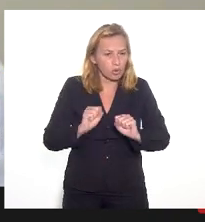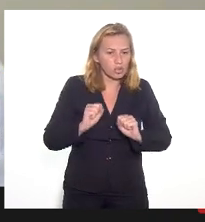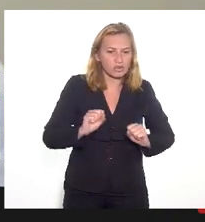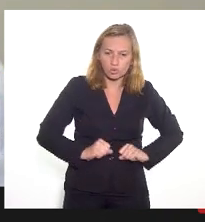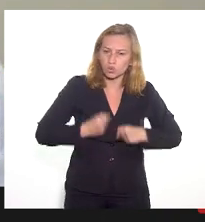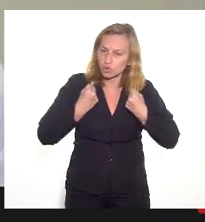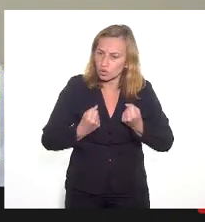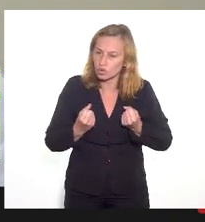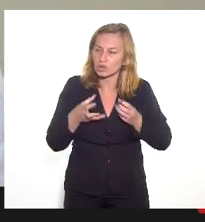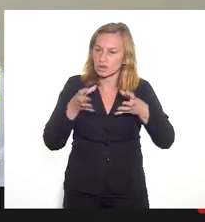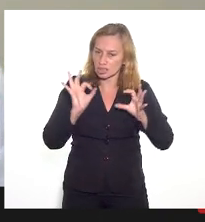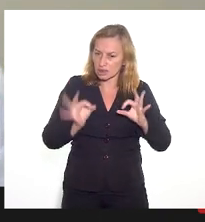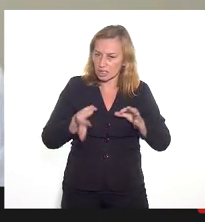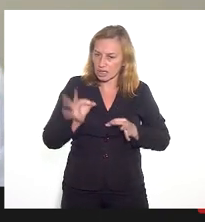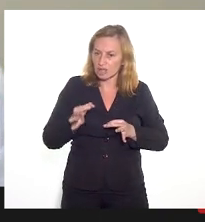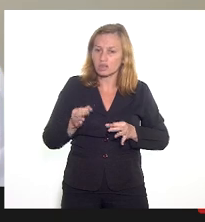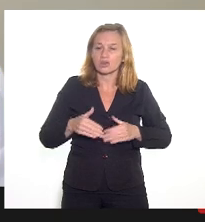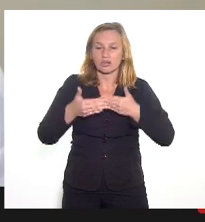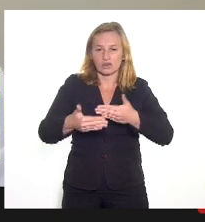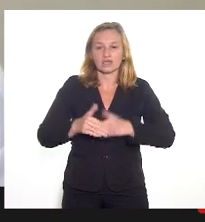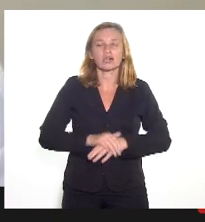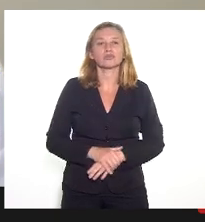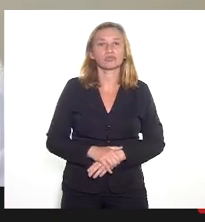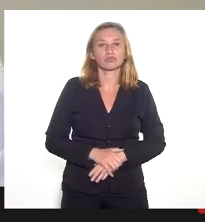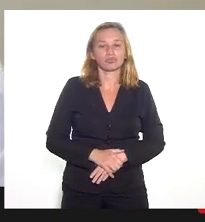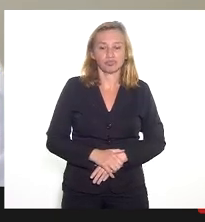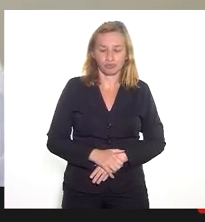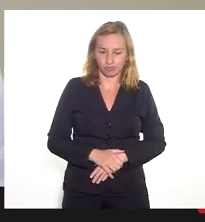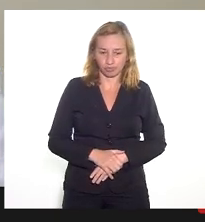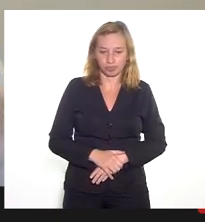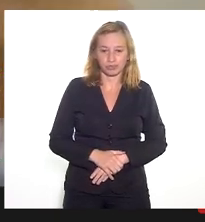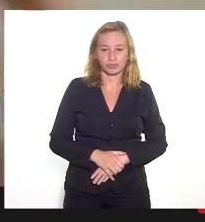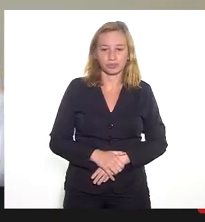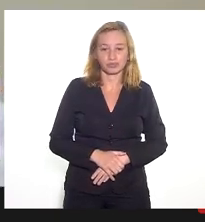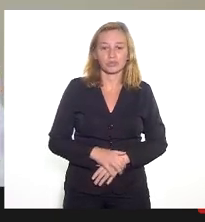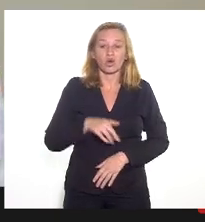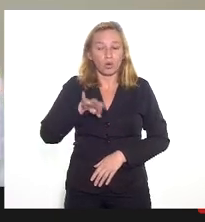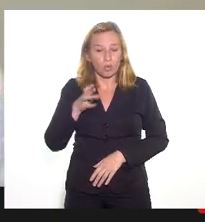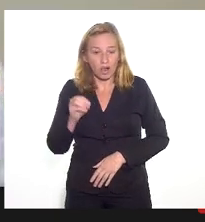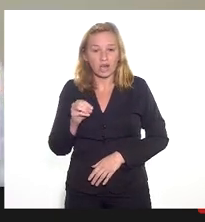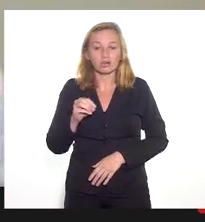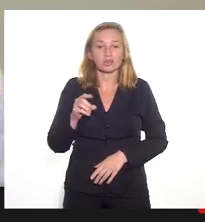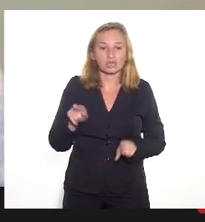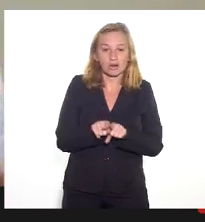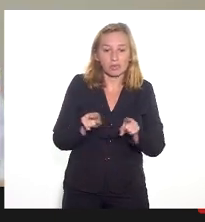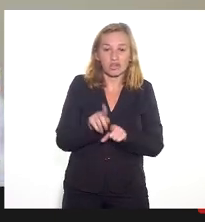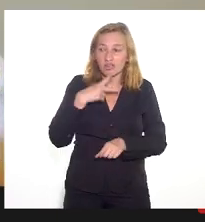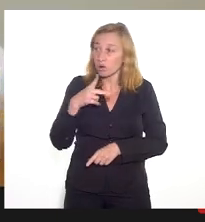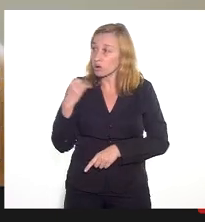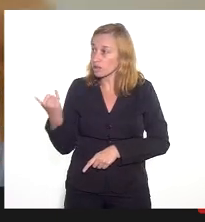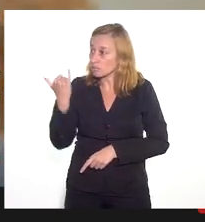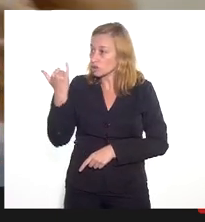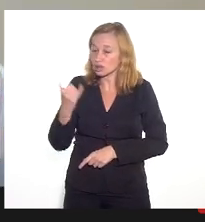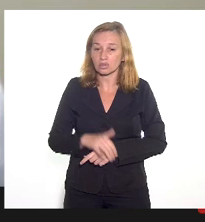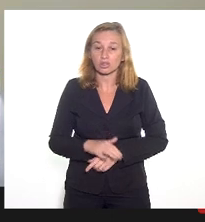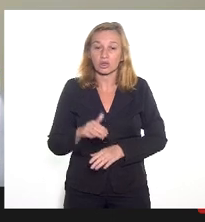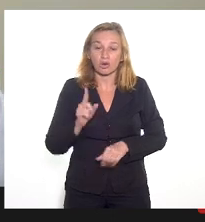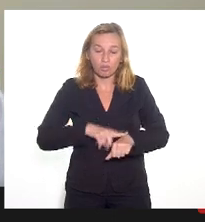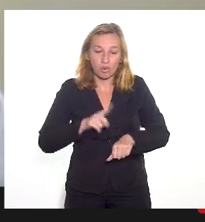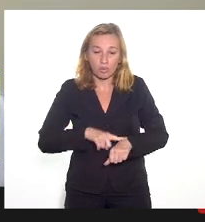esforço concentrado no sentido de avançar no cumprimento desta lei. O Mário Souza mencionou também algo que me parece importante, que é um